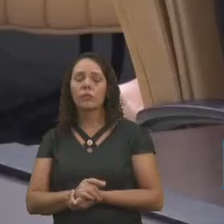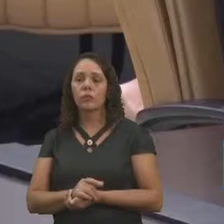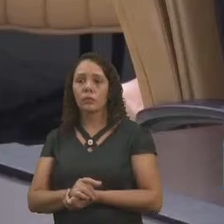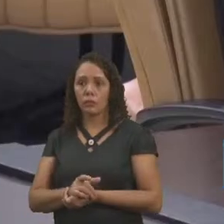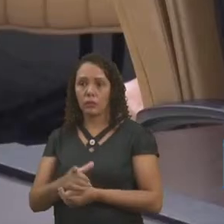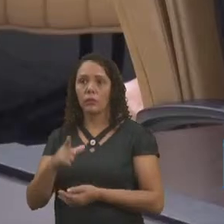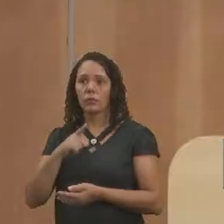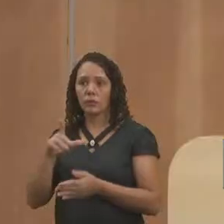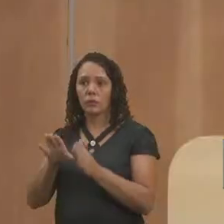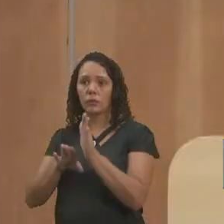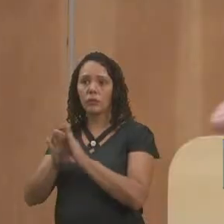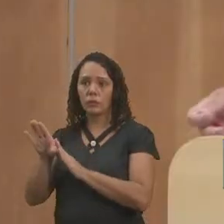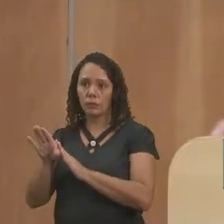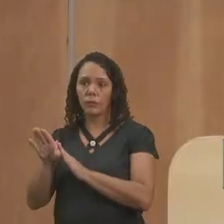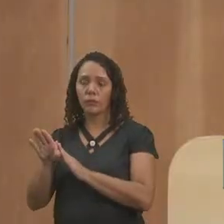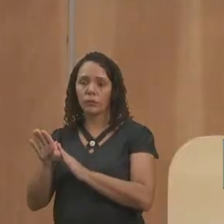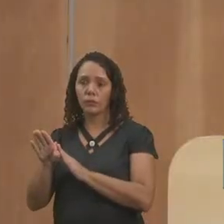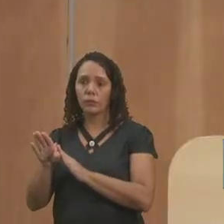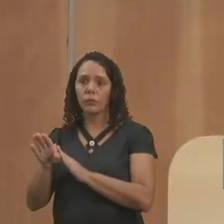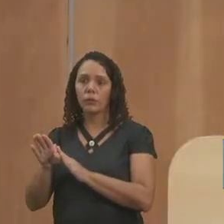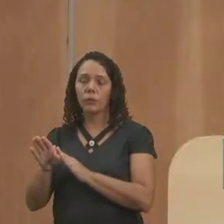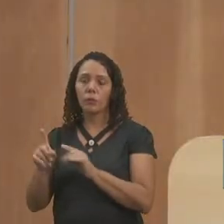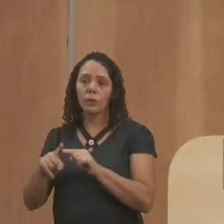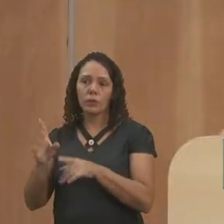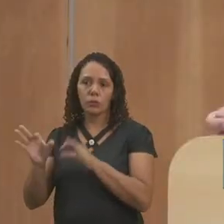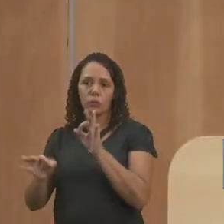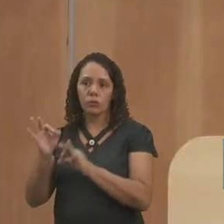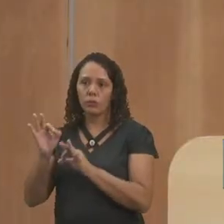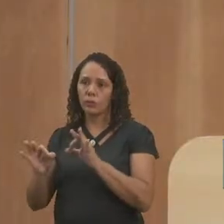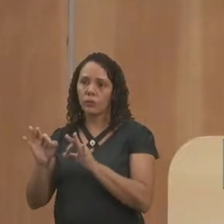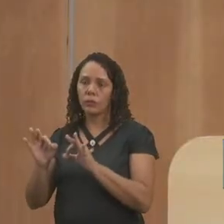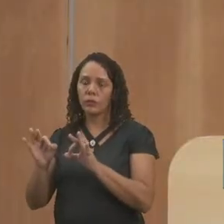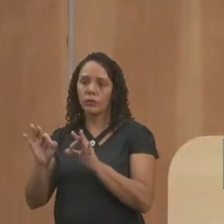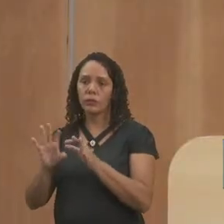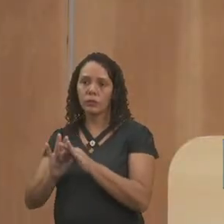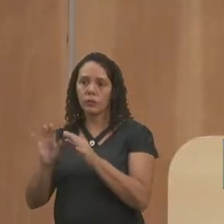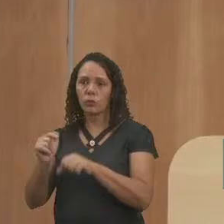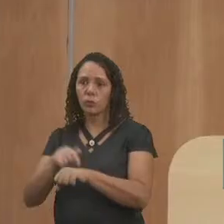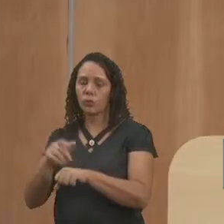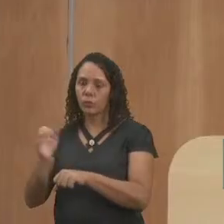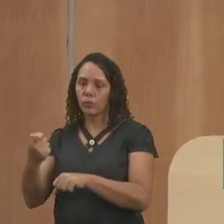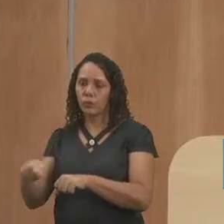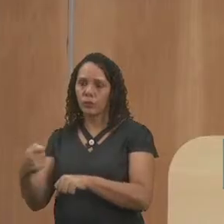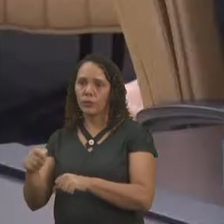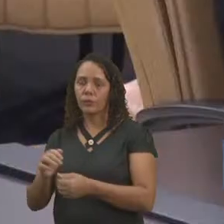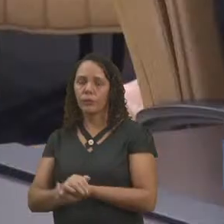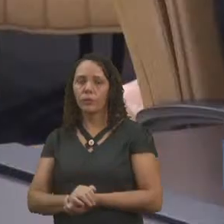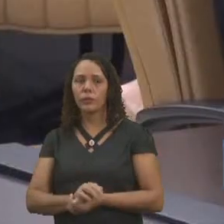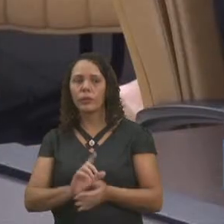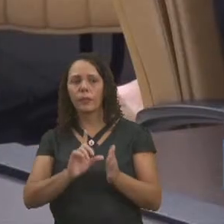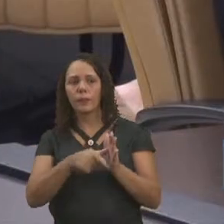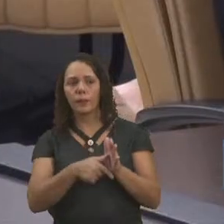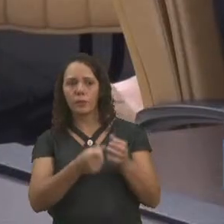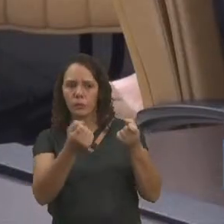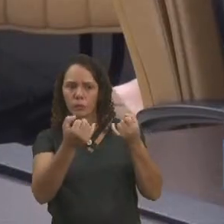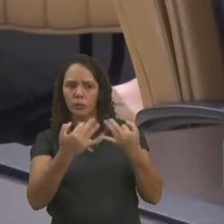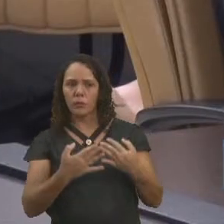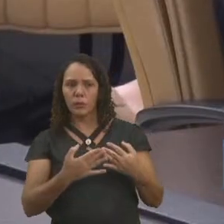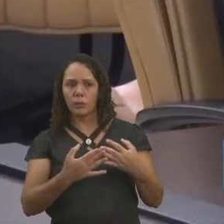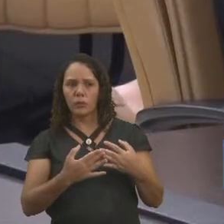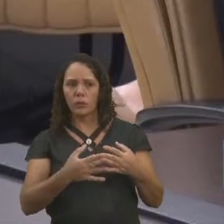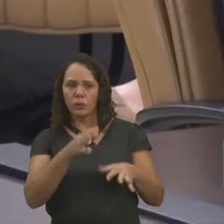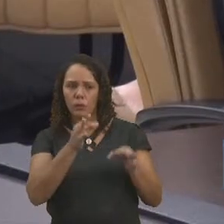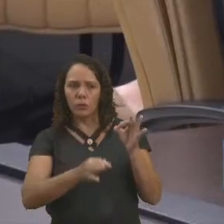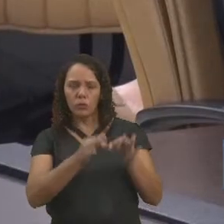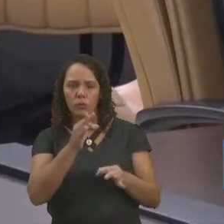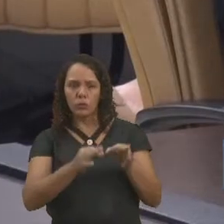Teve um aumento com um devido parecer jurídico que, naquele momento, seria necessário. Vocês podem depois disponibilizar o parecer jurídico para a gente? A gente já